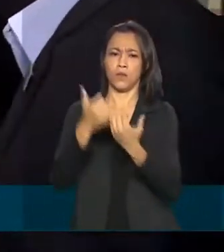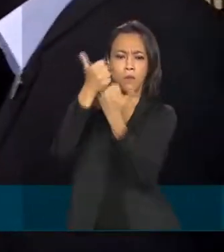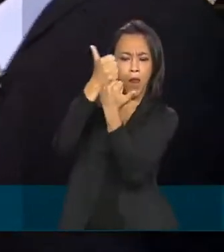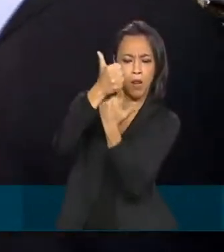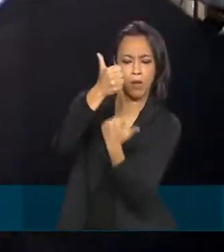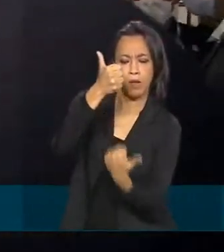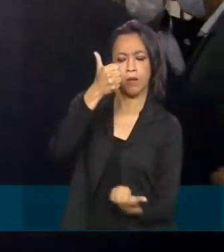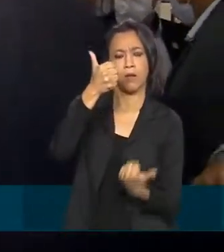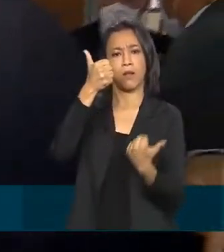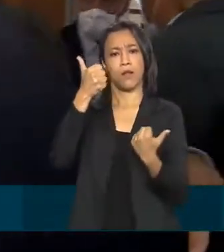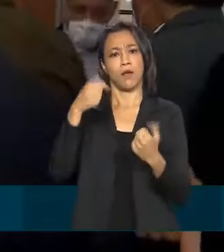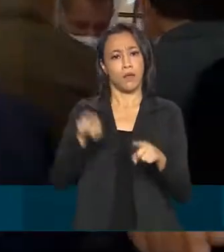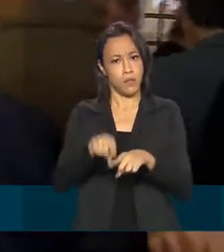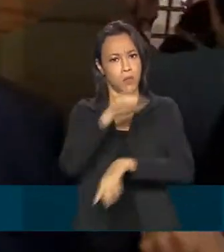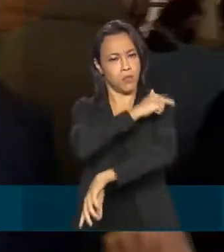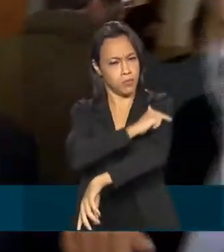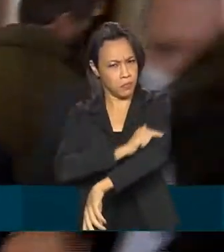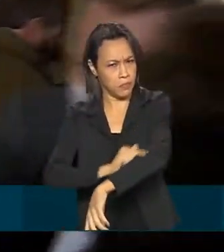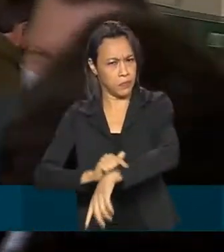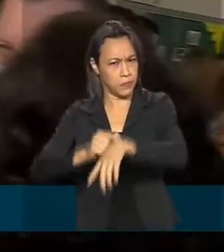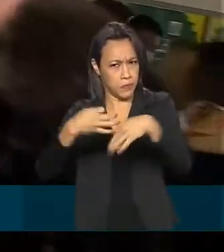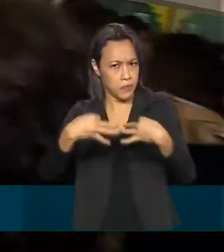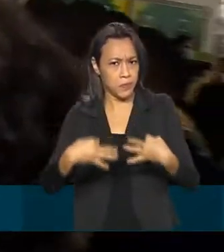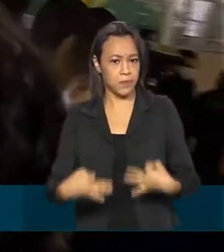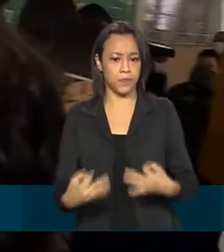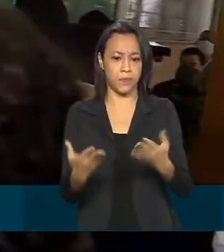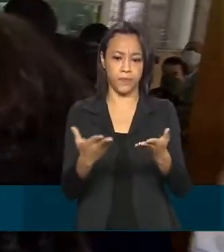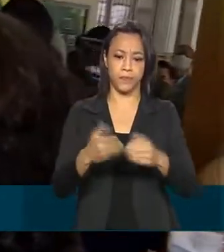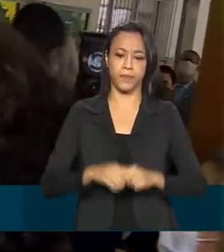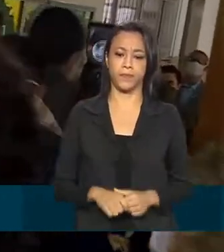e disciplina. Com licença.